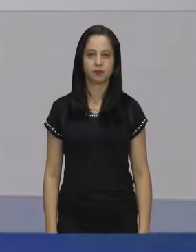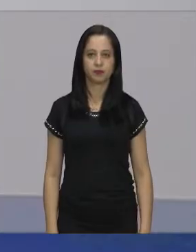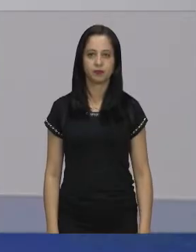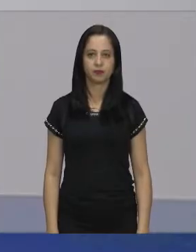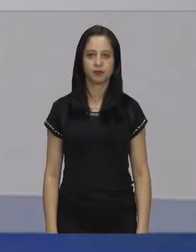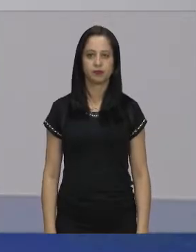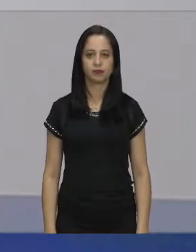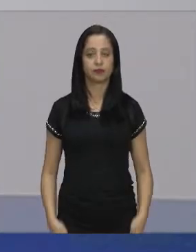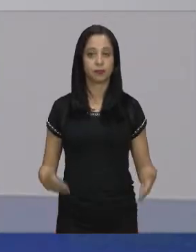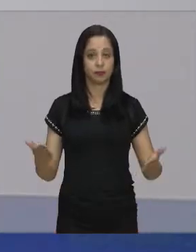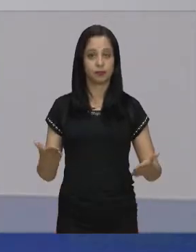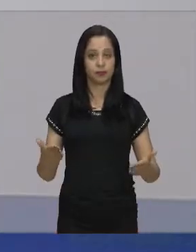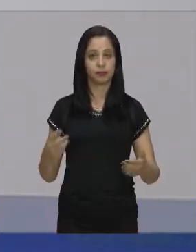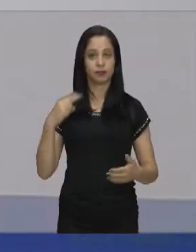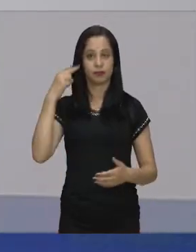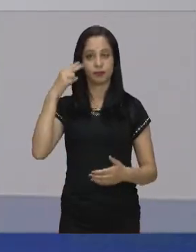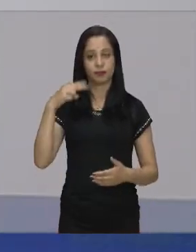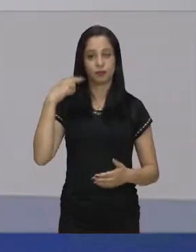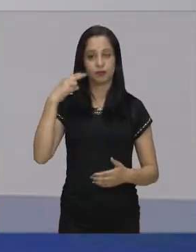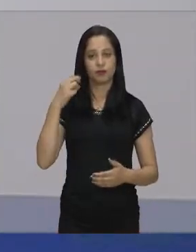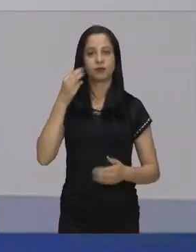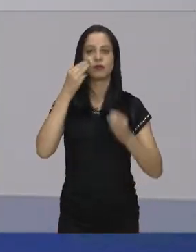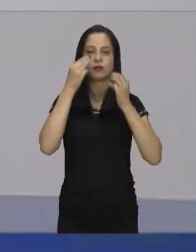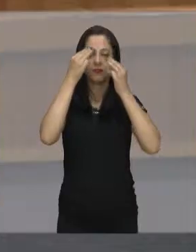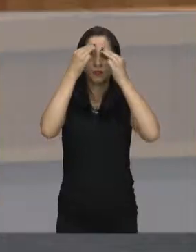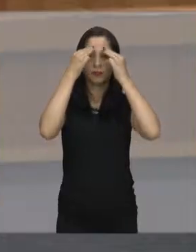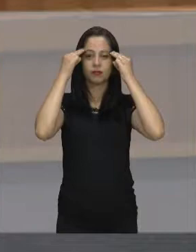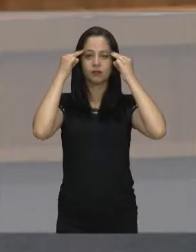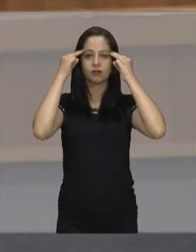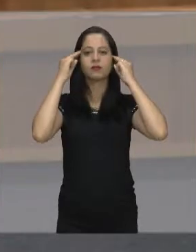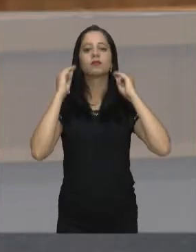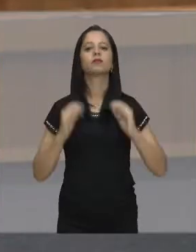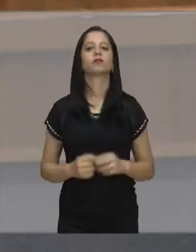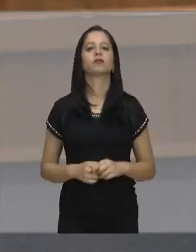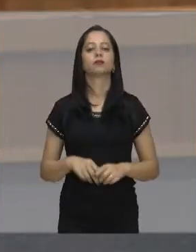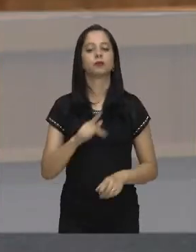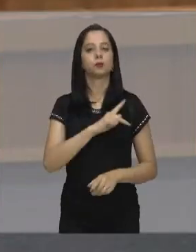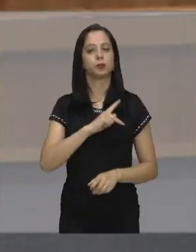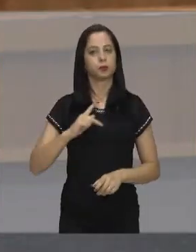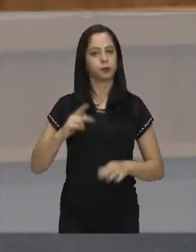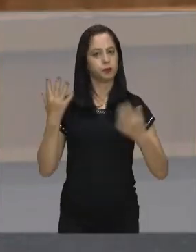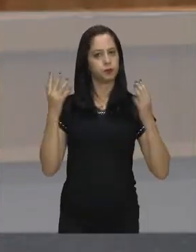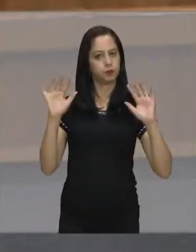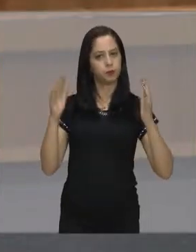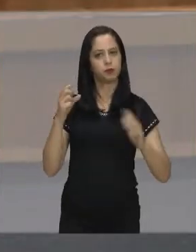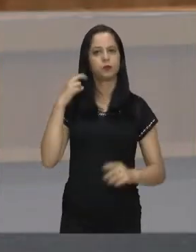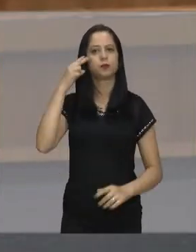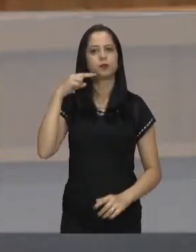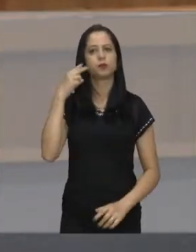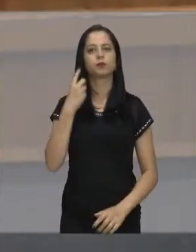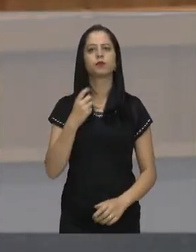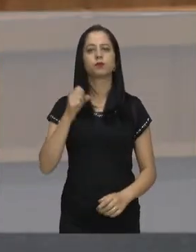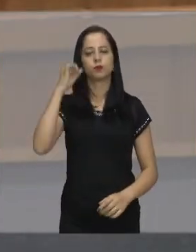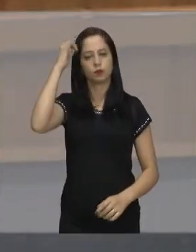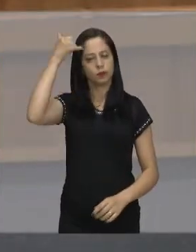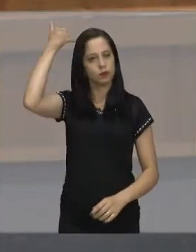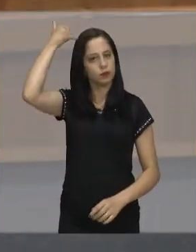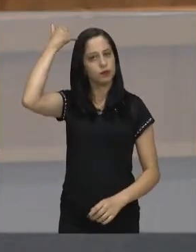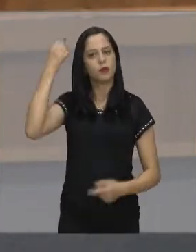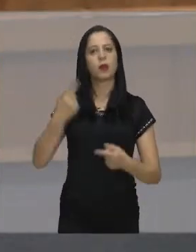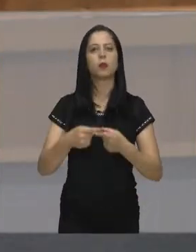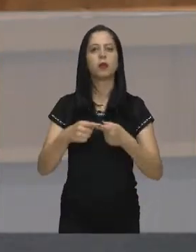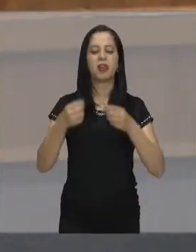A palavra, o vereador Marcelo Garcia. Senhor presidente, parabenizando aqui o vereador Dr. José Cláudio pela